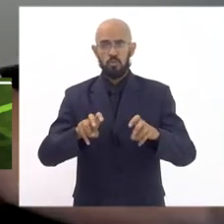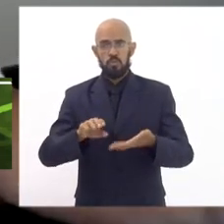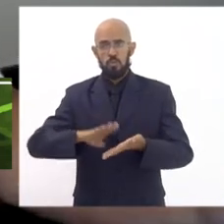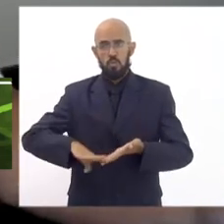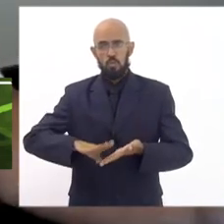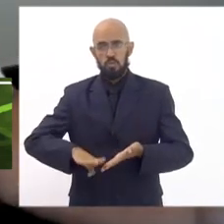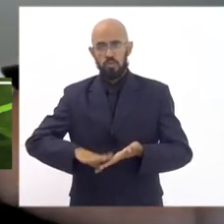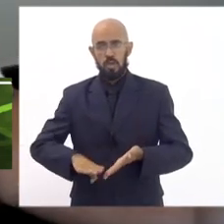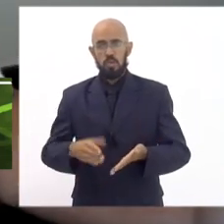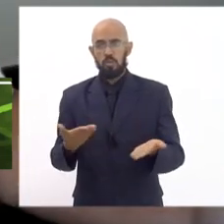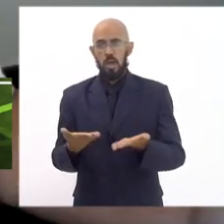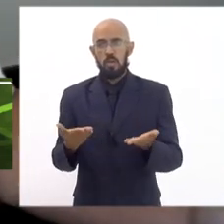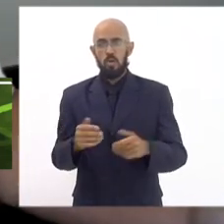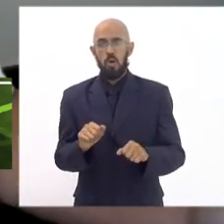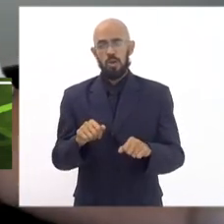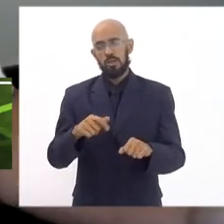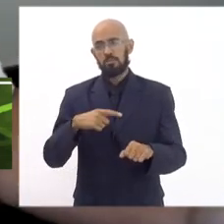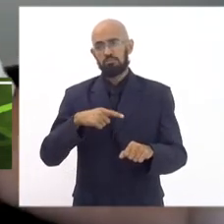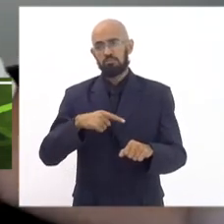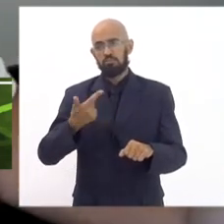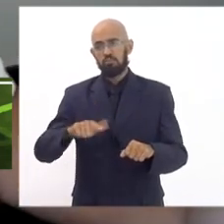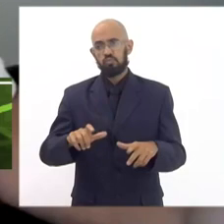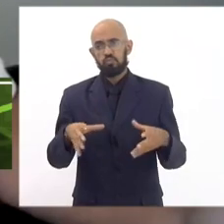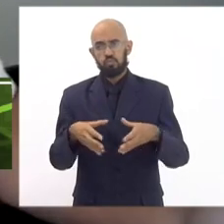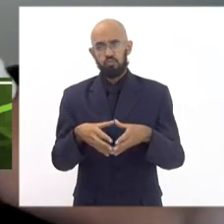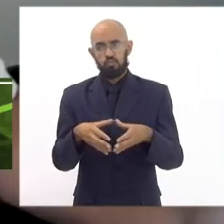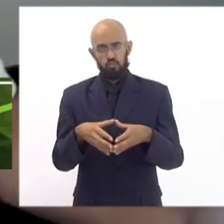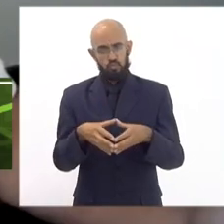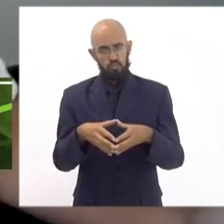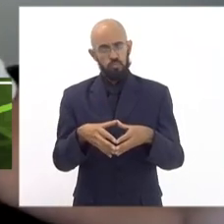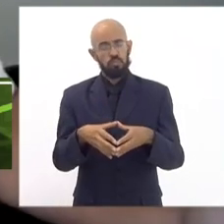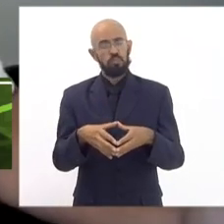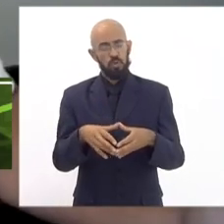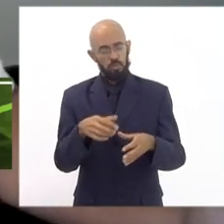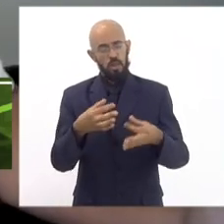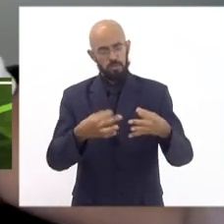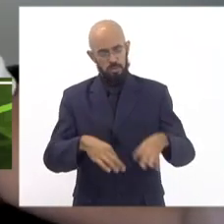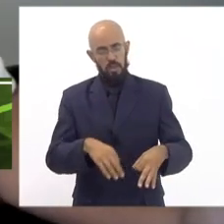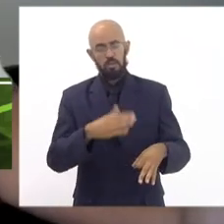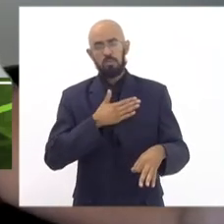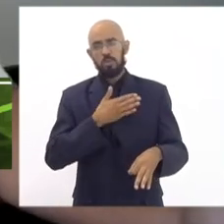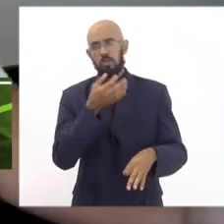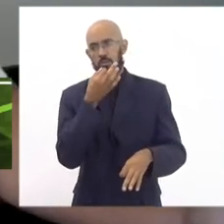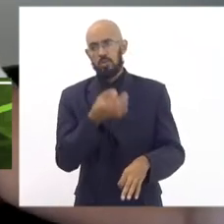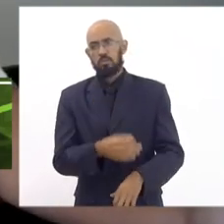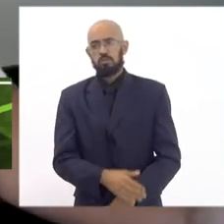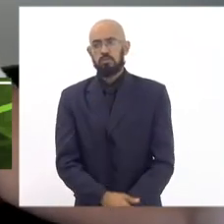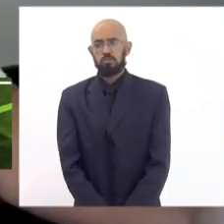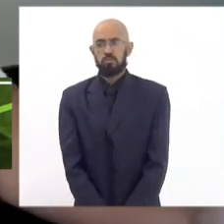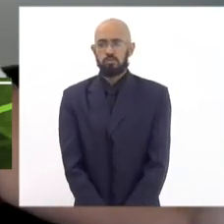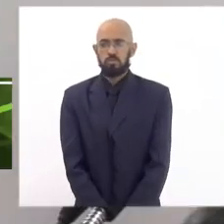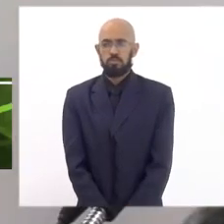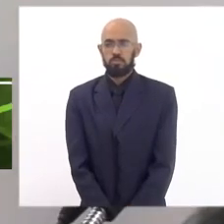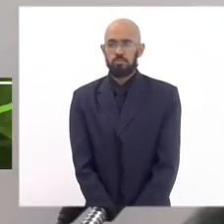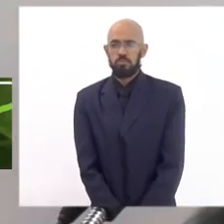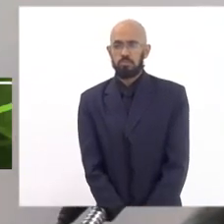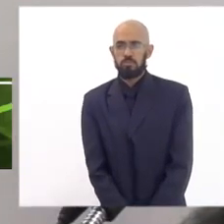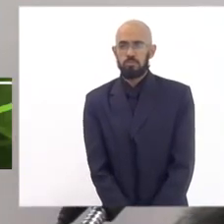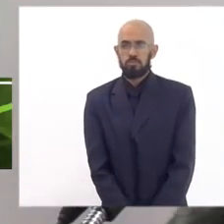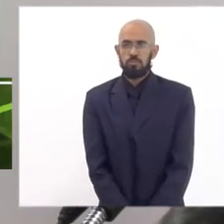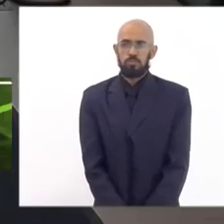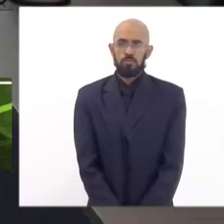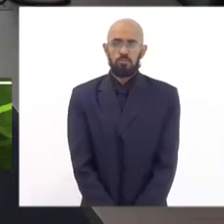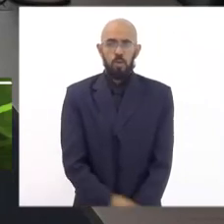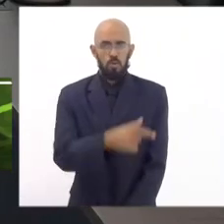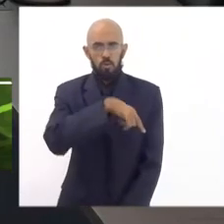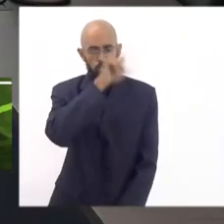benefício que agora alcança outros segmentos. Então, a ponderação está correta, na minha opinião. Ok. Obrigado, deputado Valdeque. Deputado